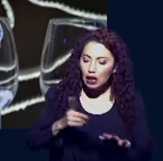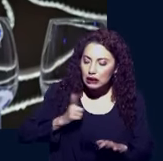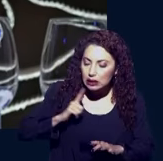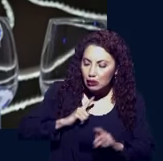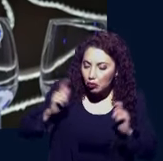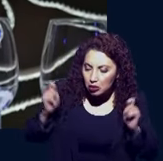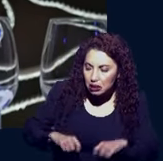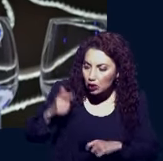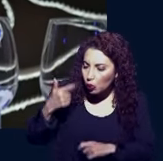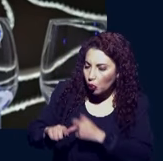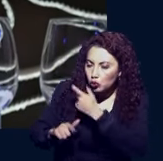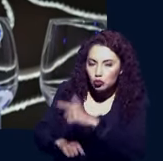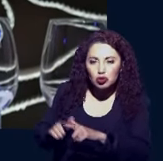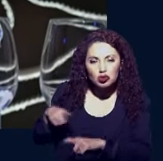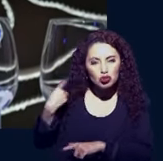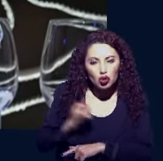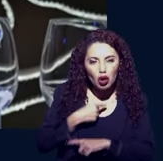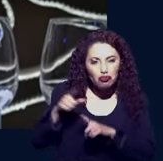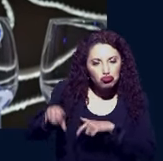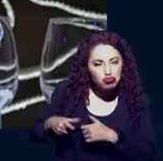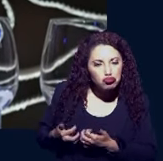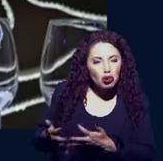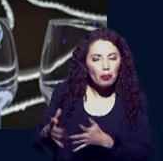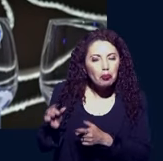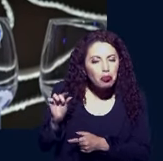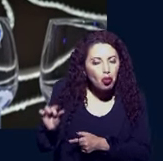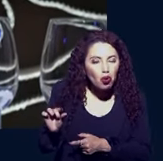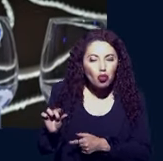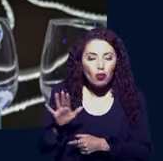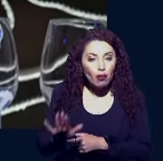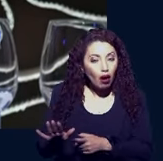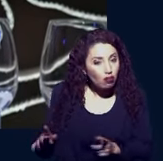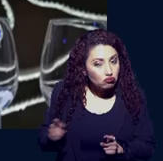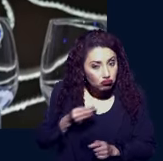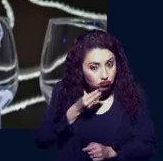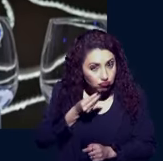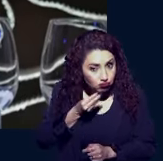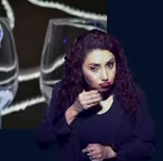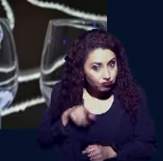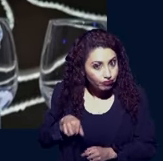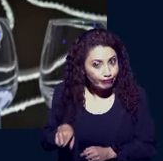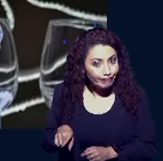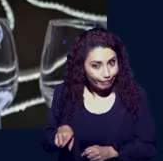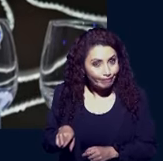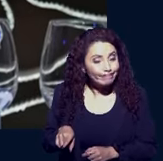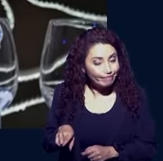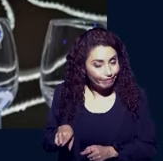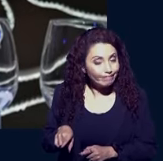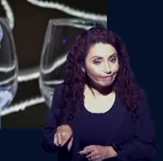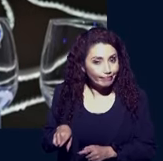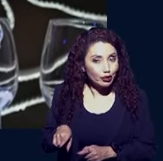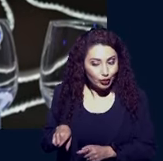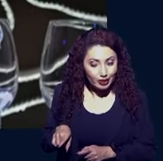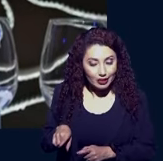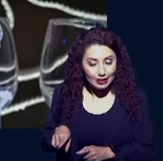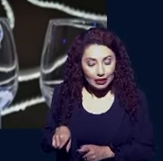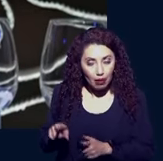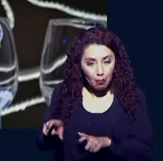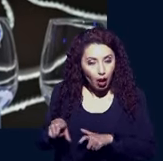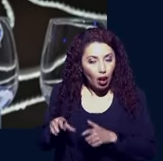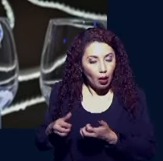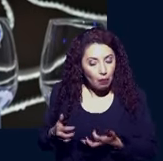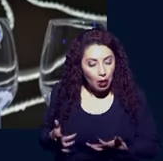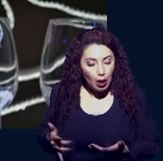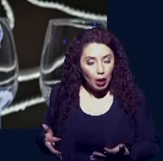enxerga que a gente produz um pouquinho mas que podem vir eh podem se tornar aí eh comodes importantes pra